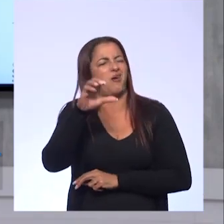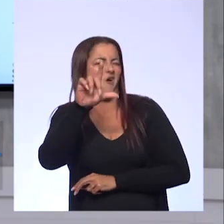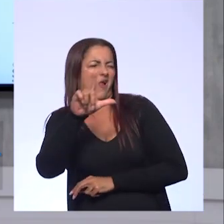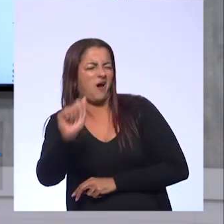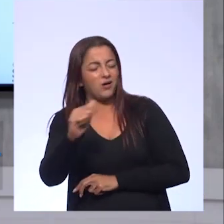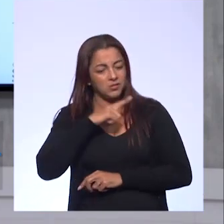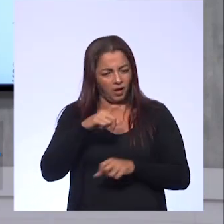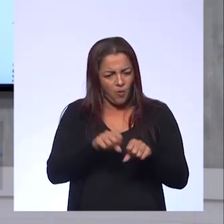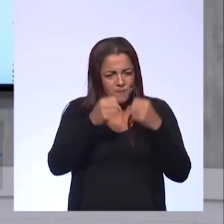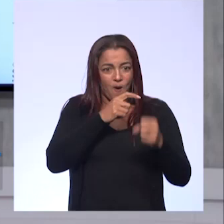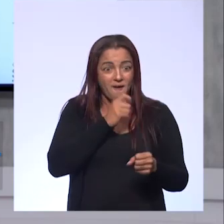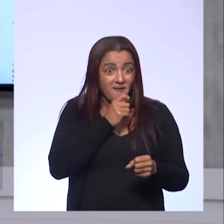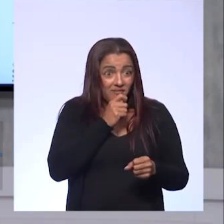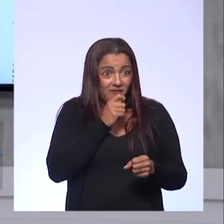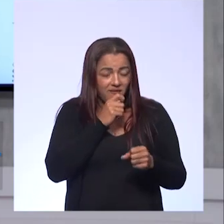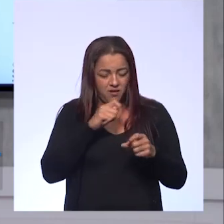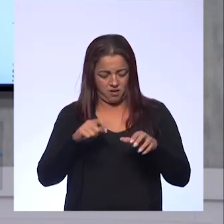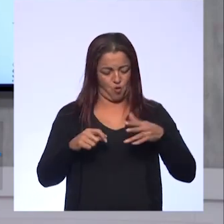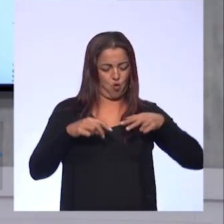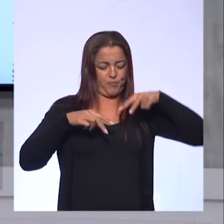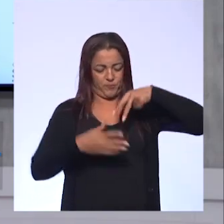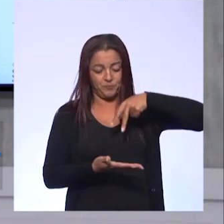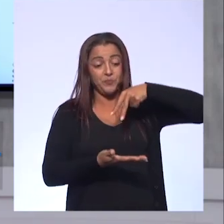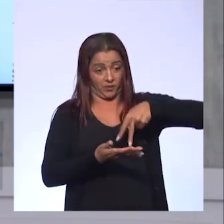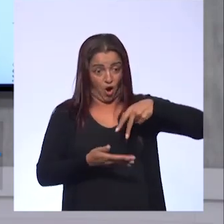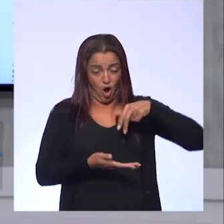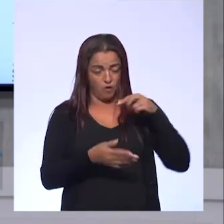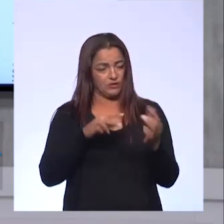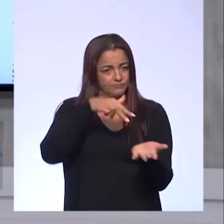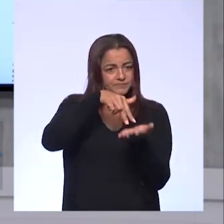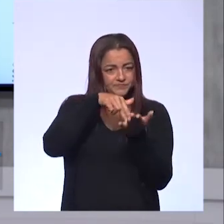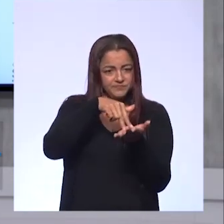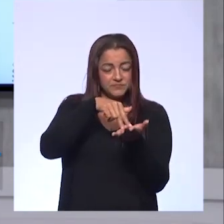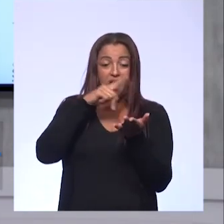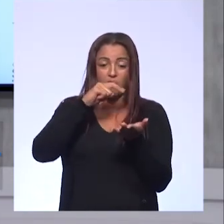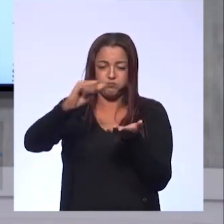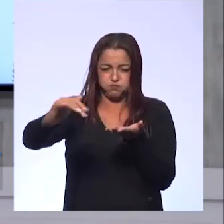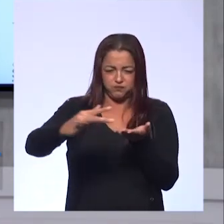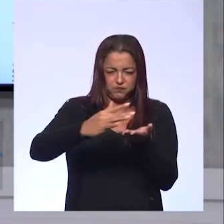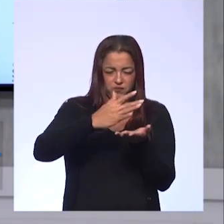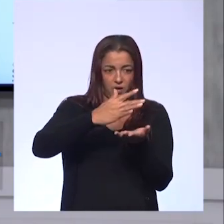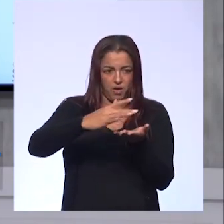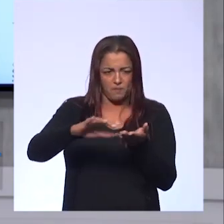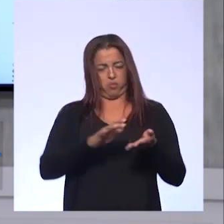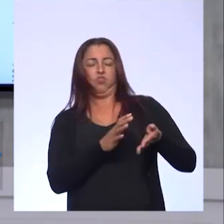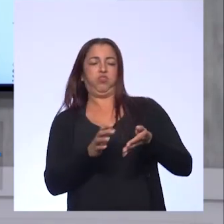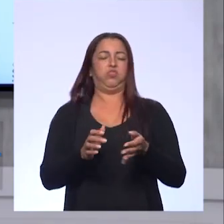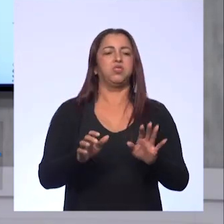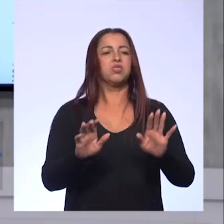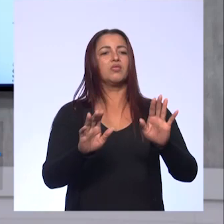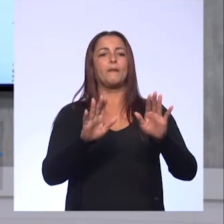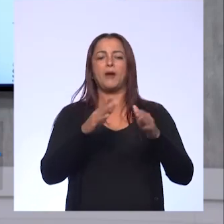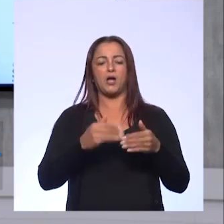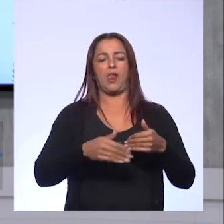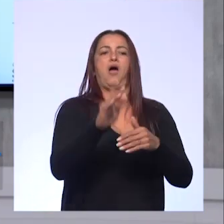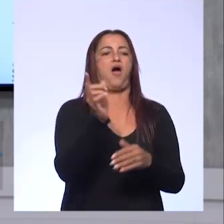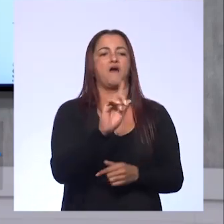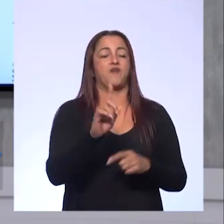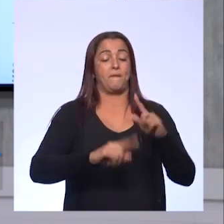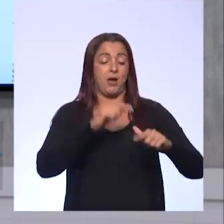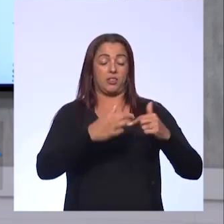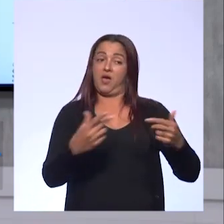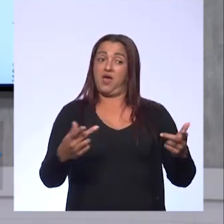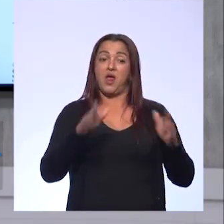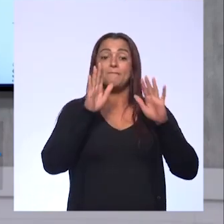ainda quando ela passa por você o seu corpo balança mas o teu corpo não é carregado então não importa o matéria